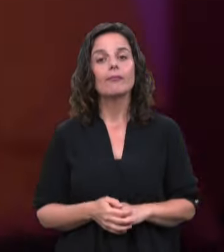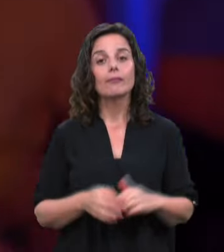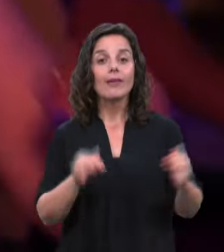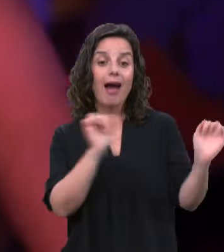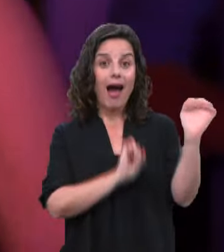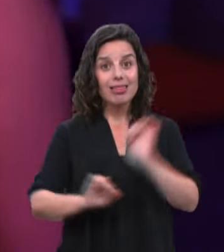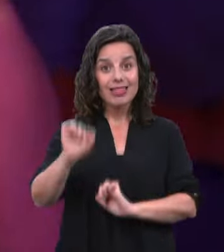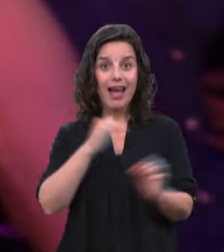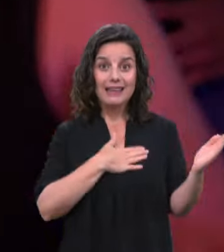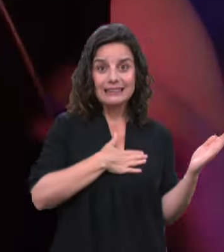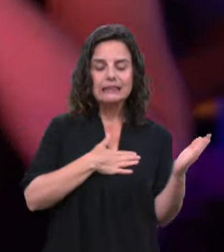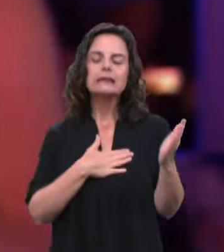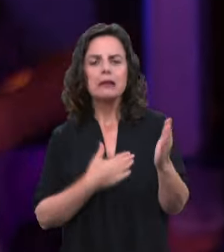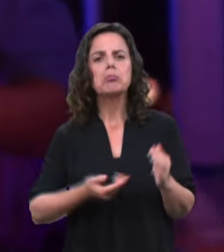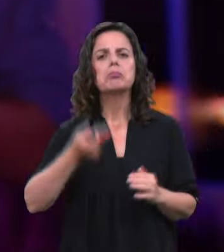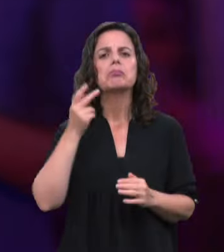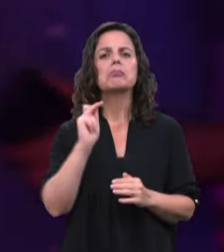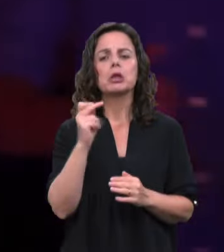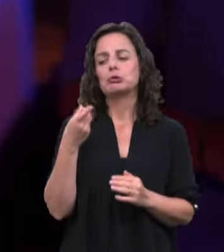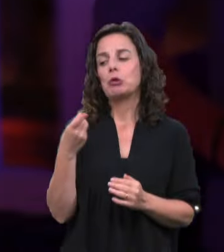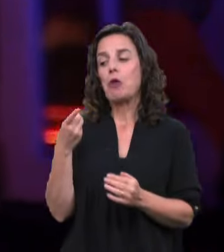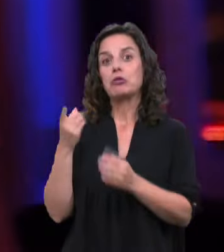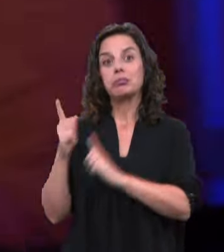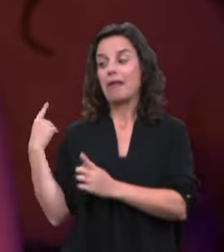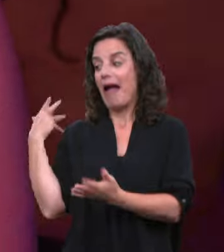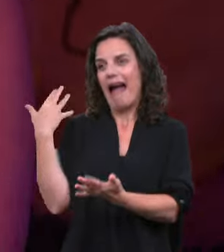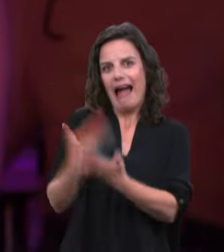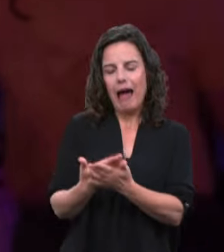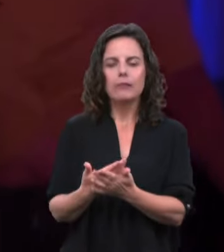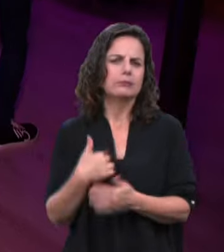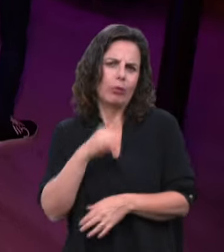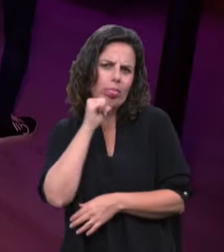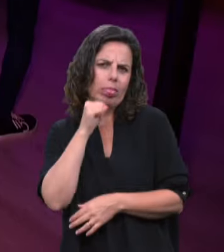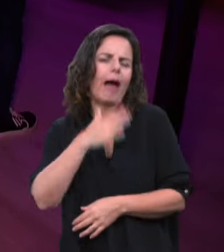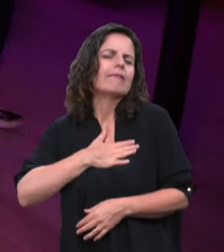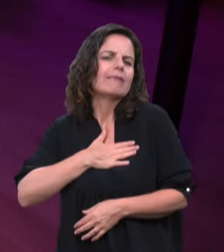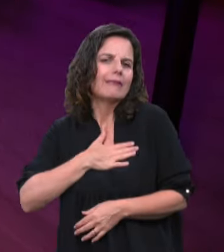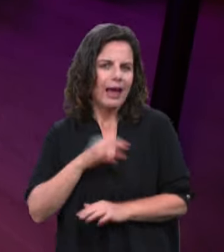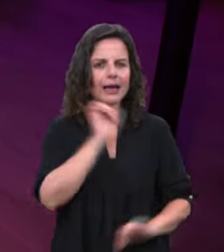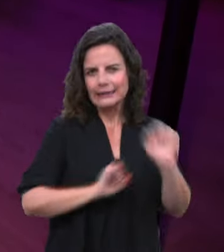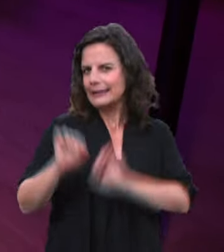A dança surgiu há 9 anos. Eu sempre gostei de dançar.